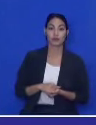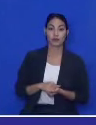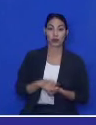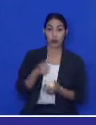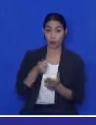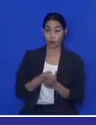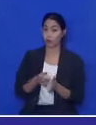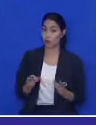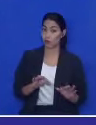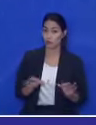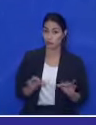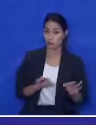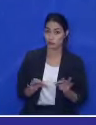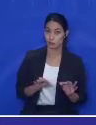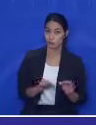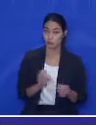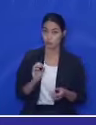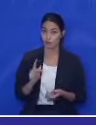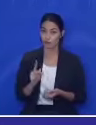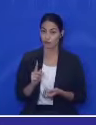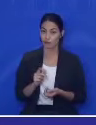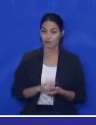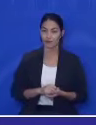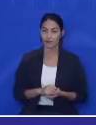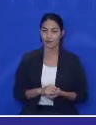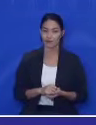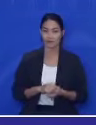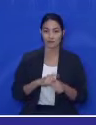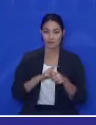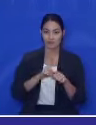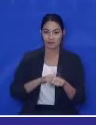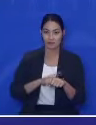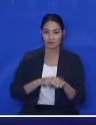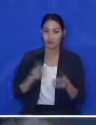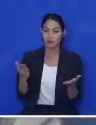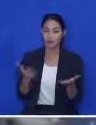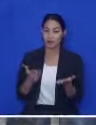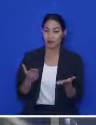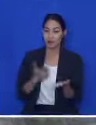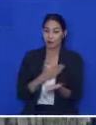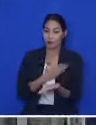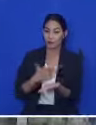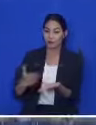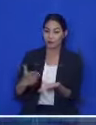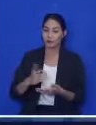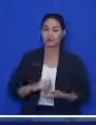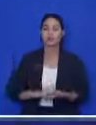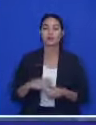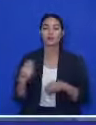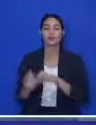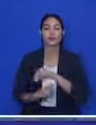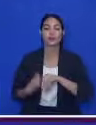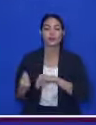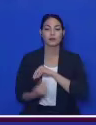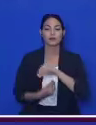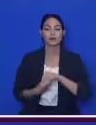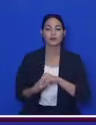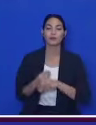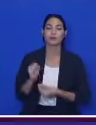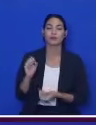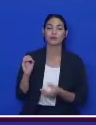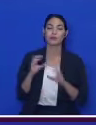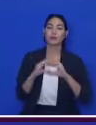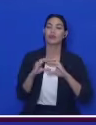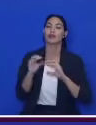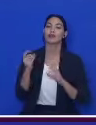Apostas em mãos, bolas posicionadas. Tá na hora. Valendo! Globo carregado,